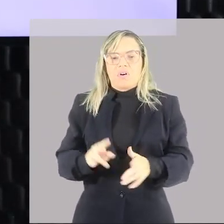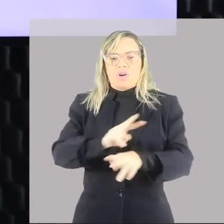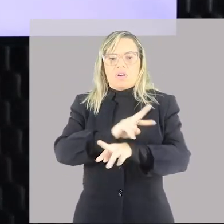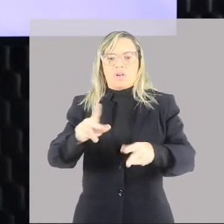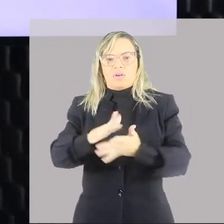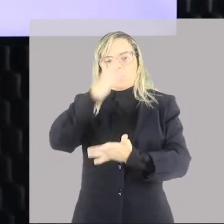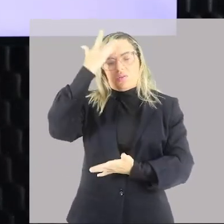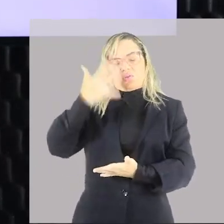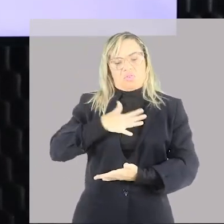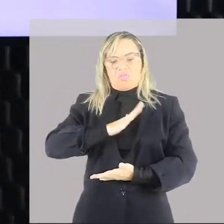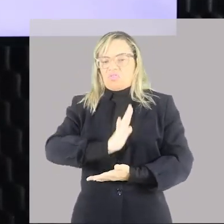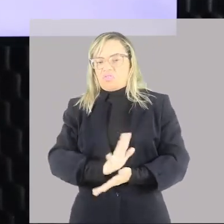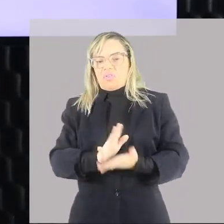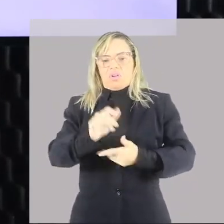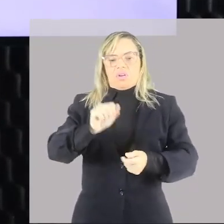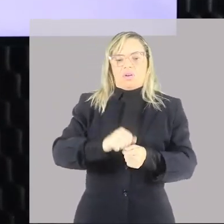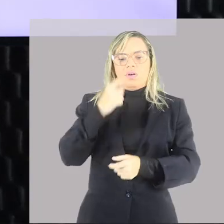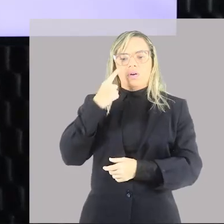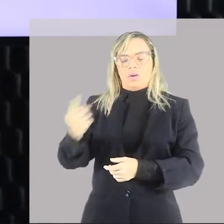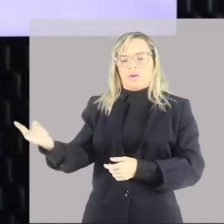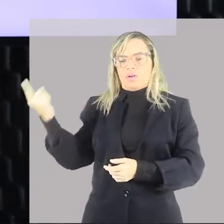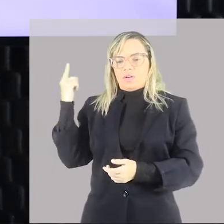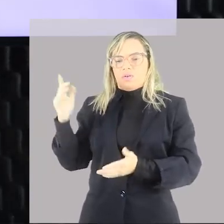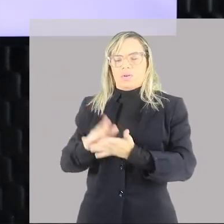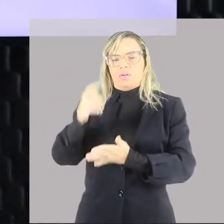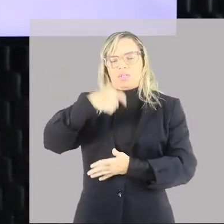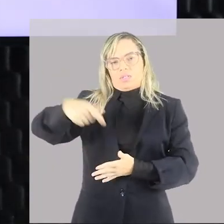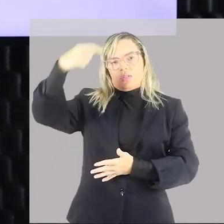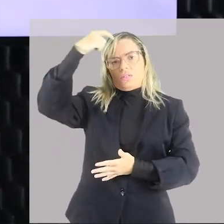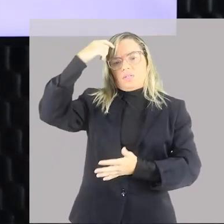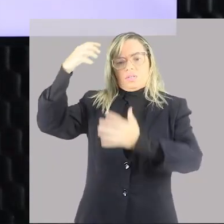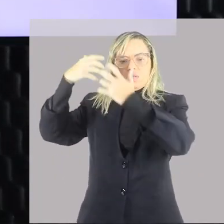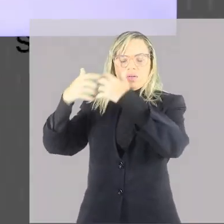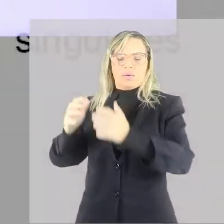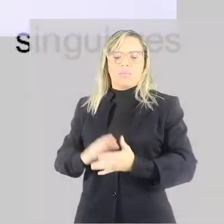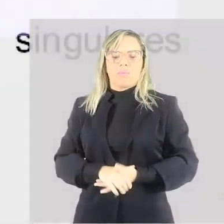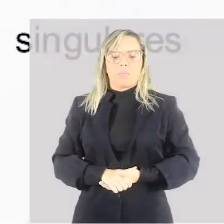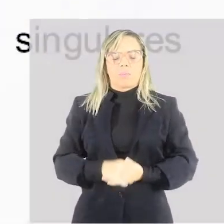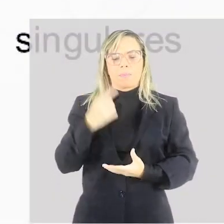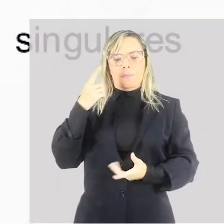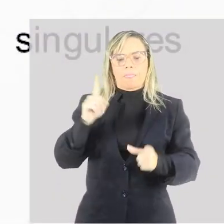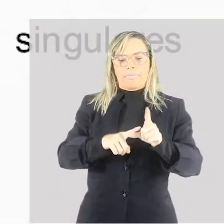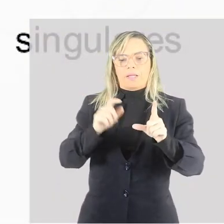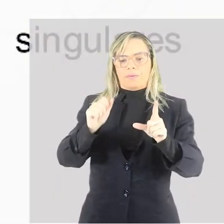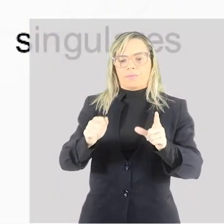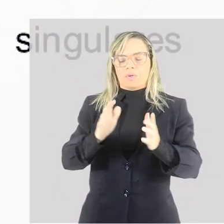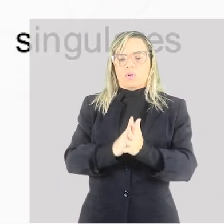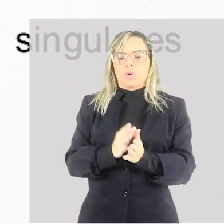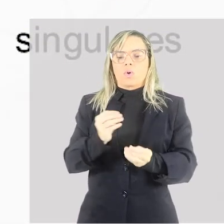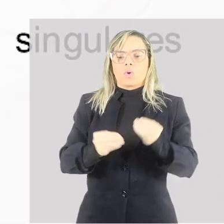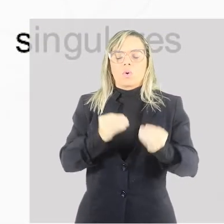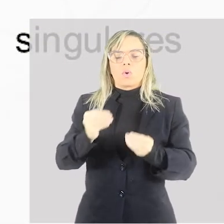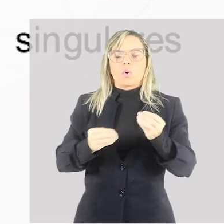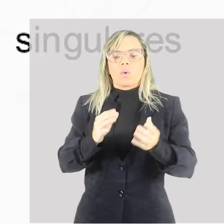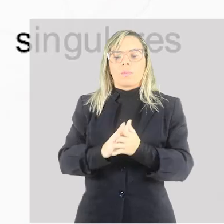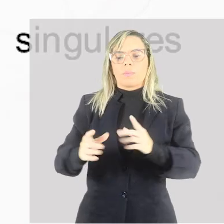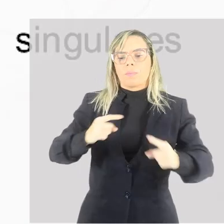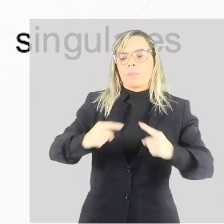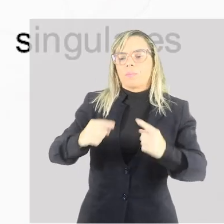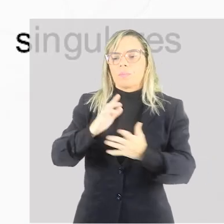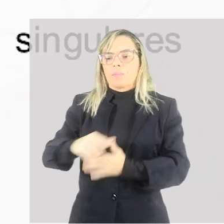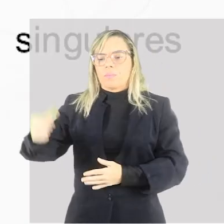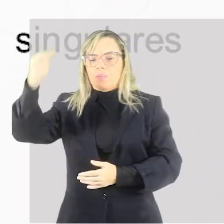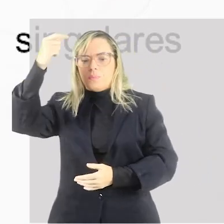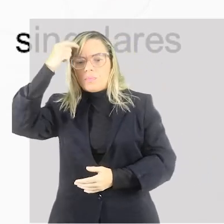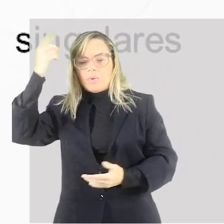certo? Mas vamos ver aqui, o que seria esta reflexão? Seria uma operação discutiva do pensamento que consiste em